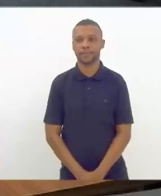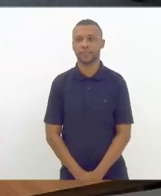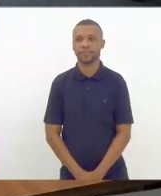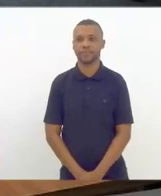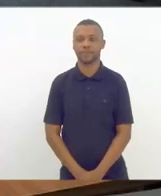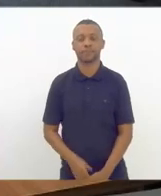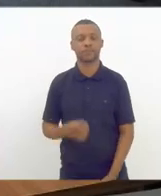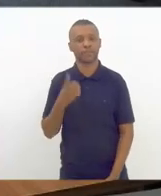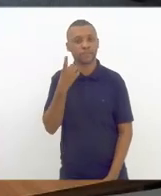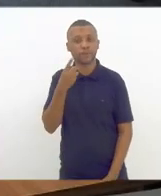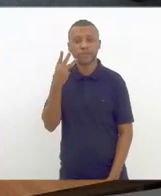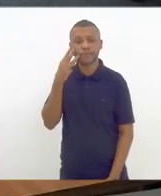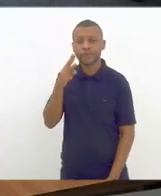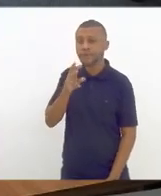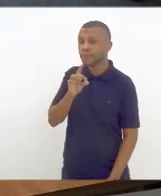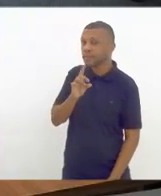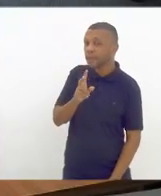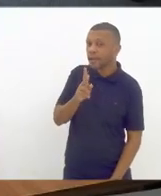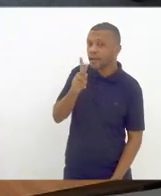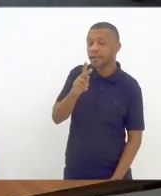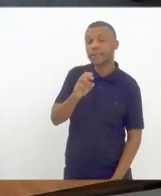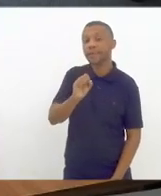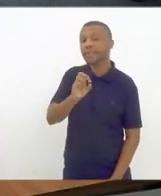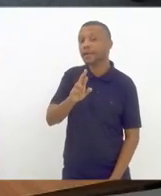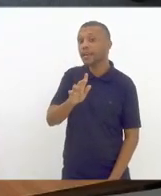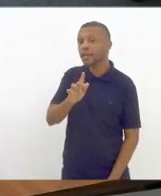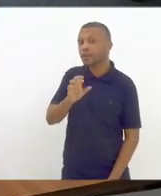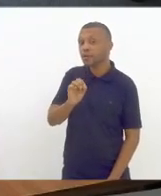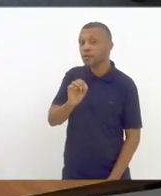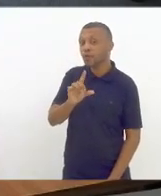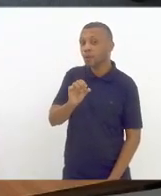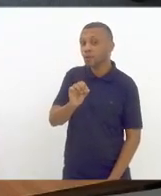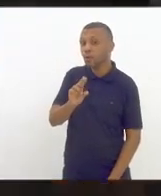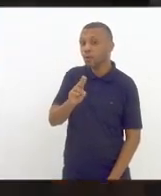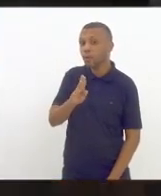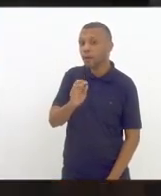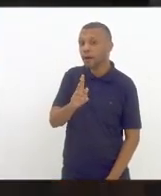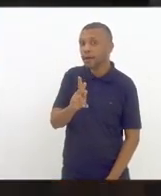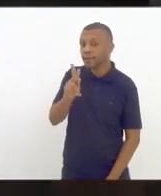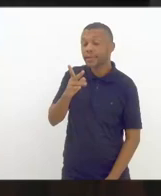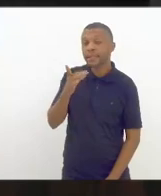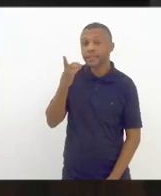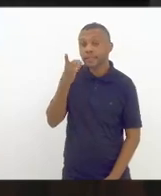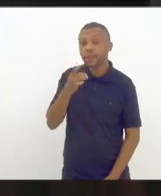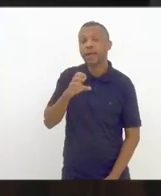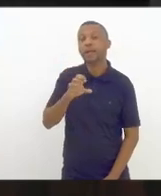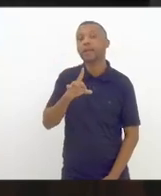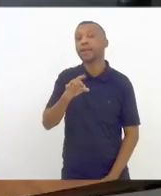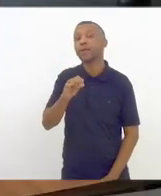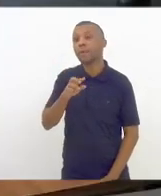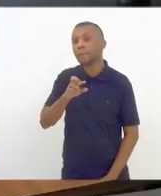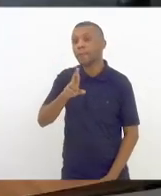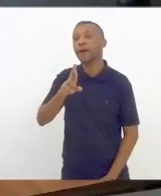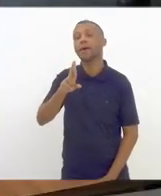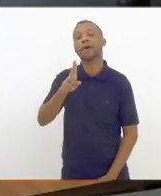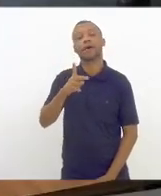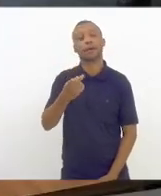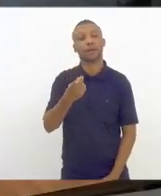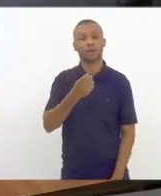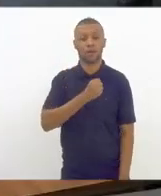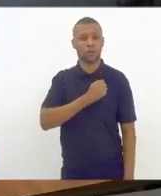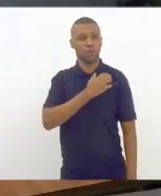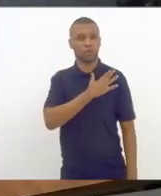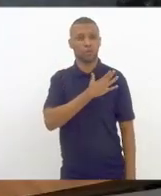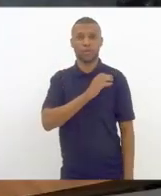Deputado Valdec, deputado Sérgio Lobach, Gustavo Schmidt, deputado Eli Omar, coronel Salema,